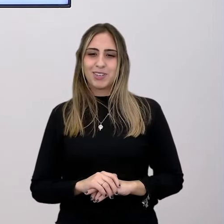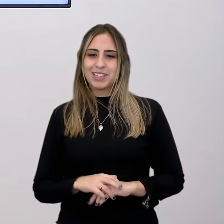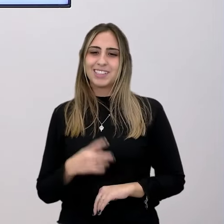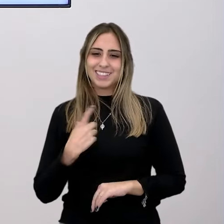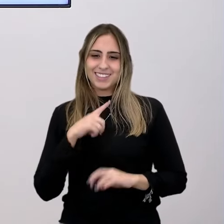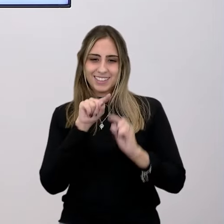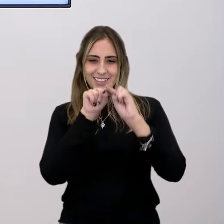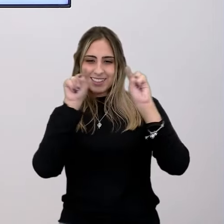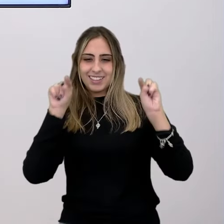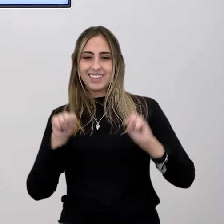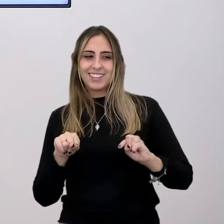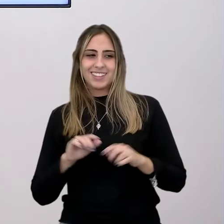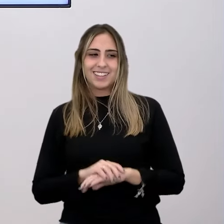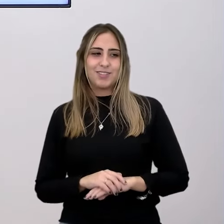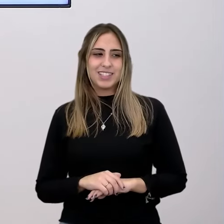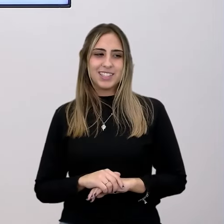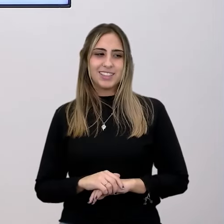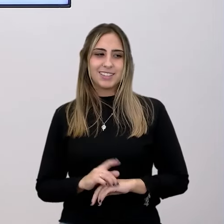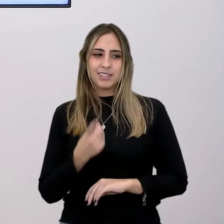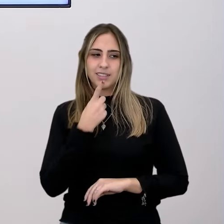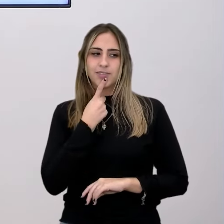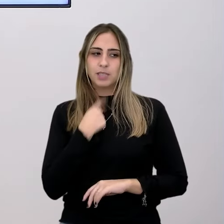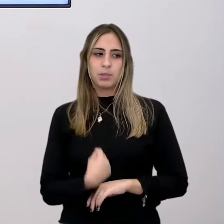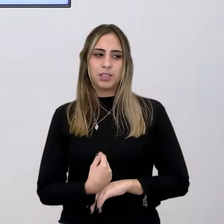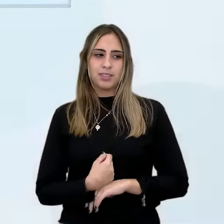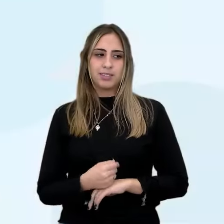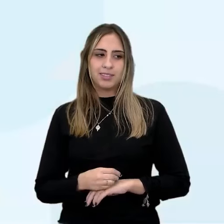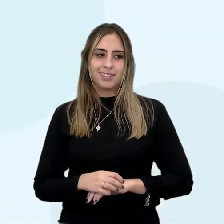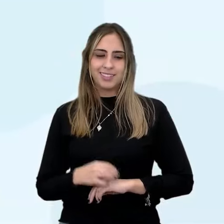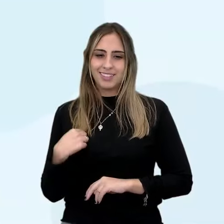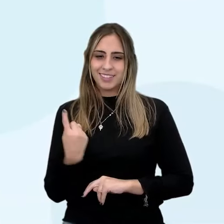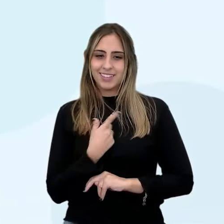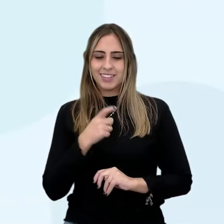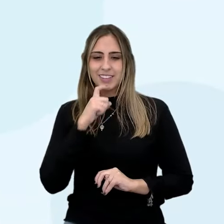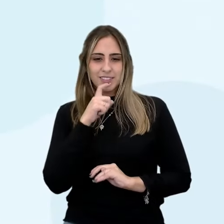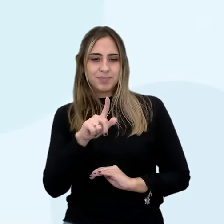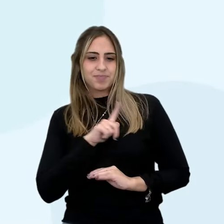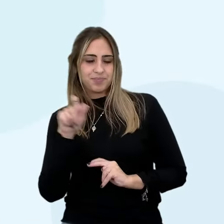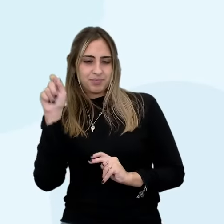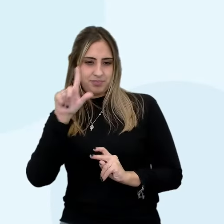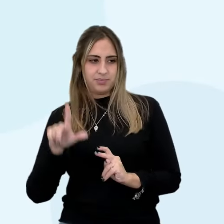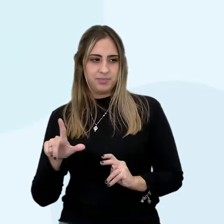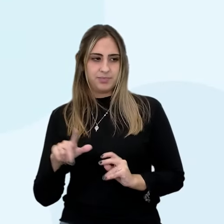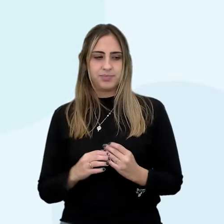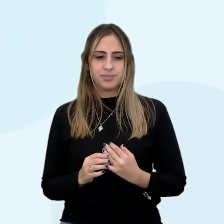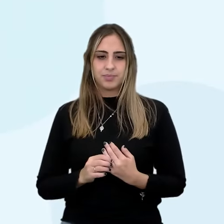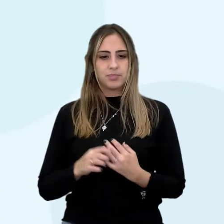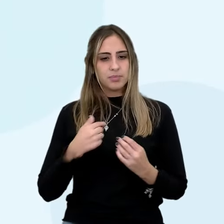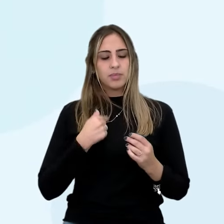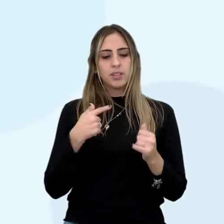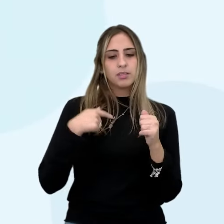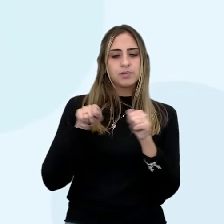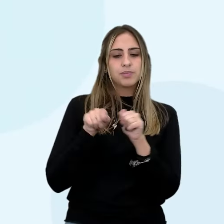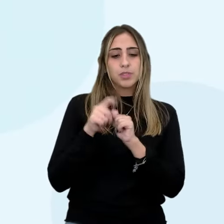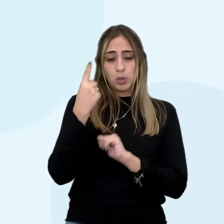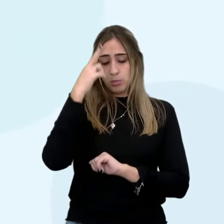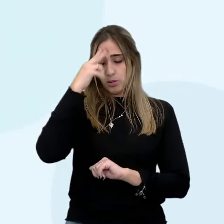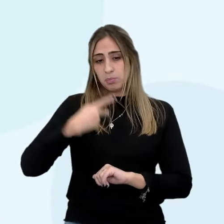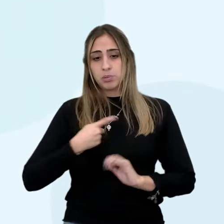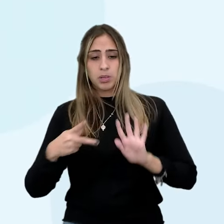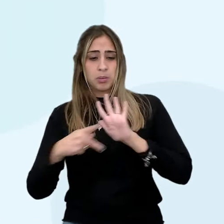coisas parecidas com asinhas e nós tamos seguindo tem branco tem verde Tem azul e eu tô fazendo uma descrição